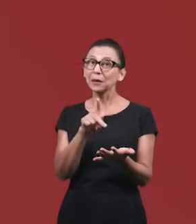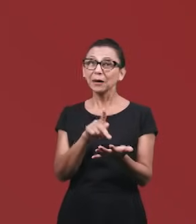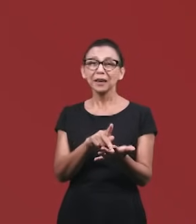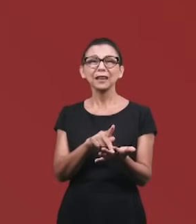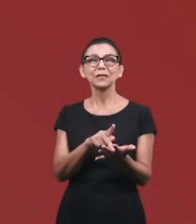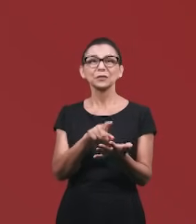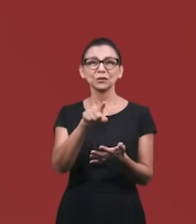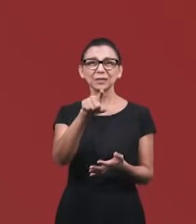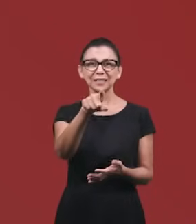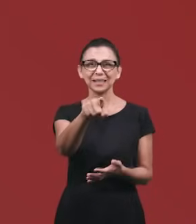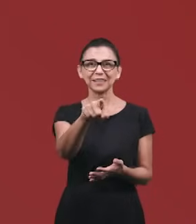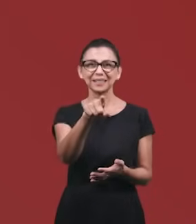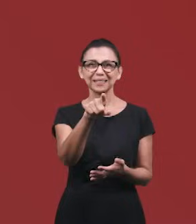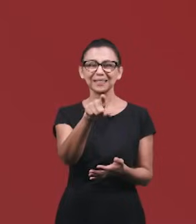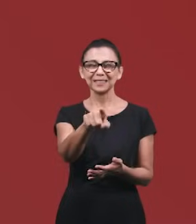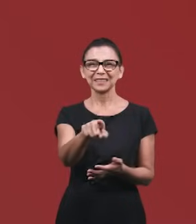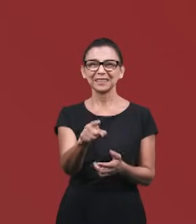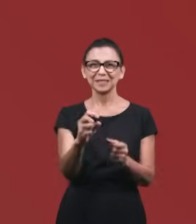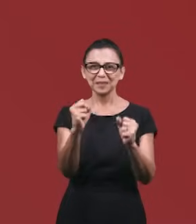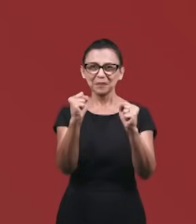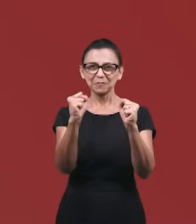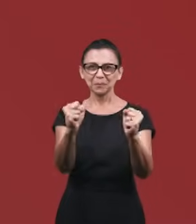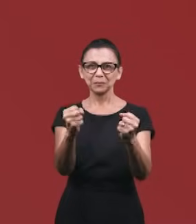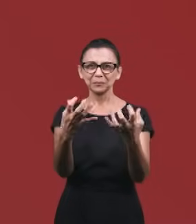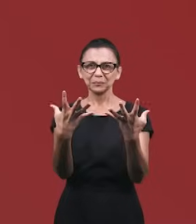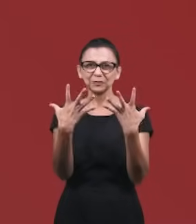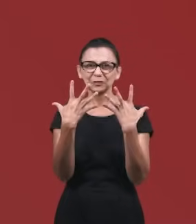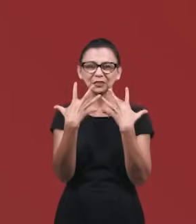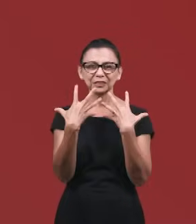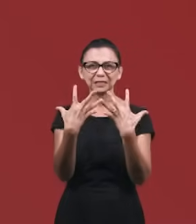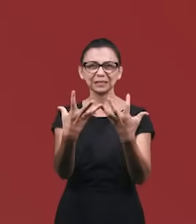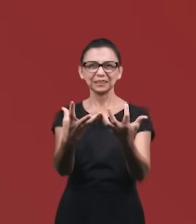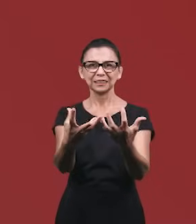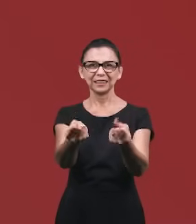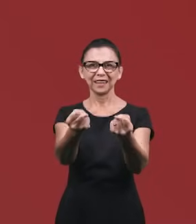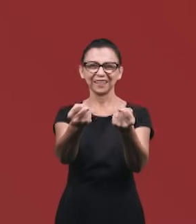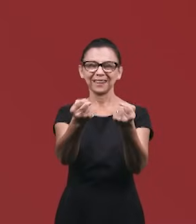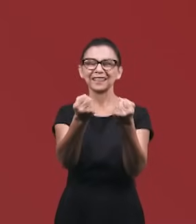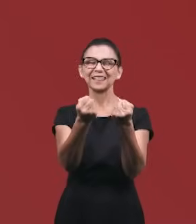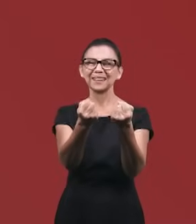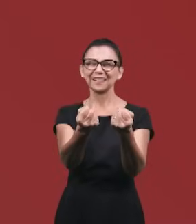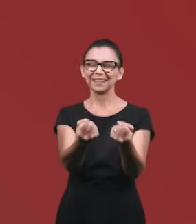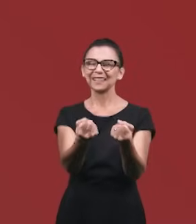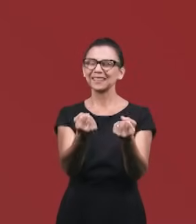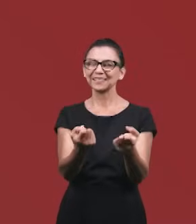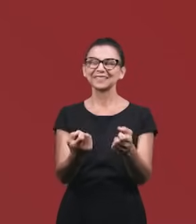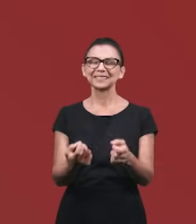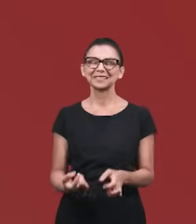verdadeiro que o homem pode ter.